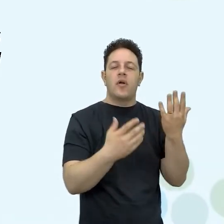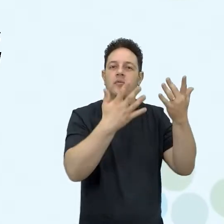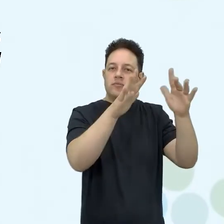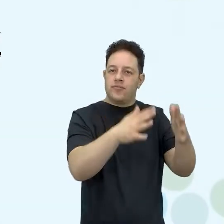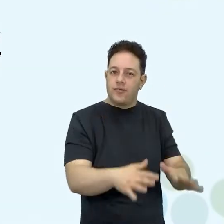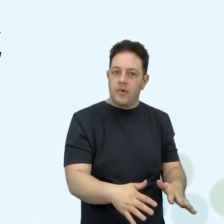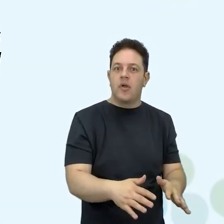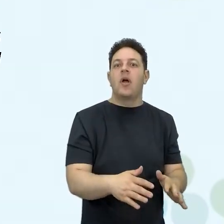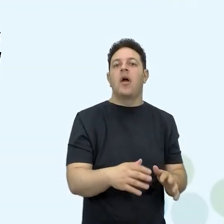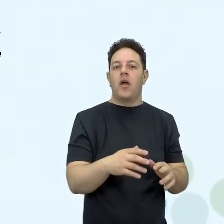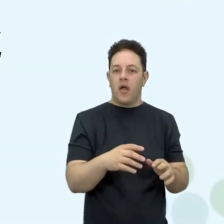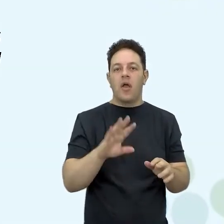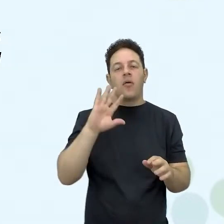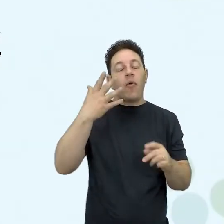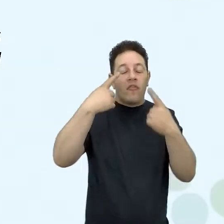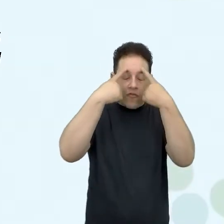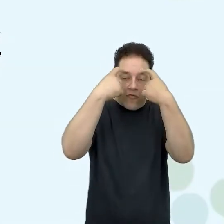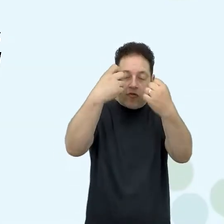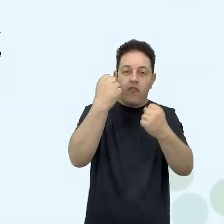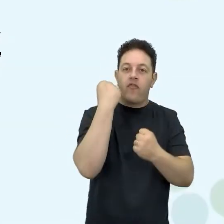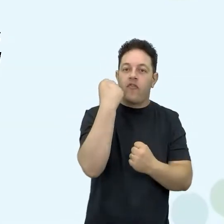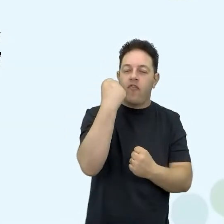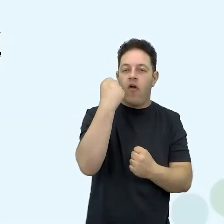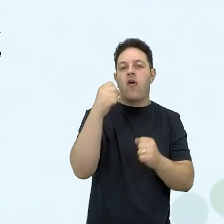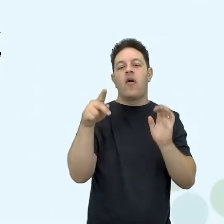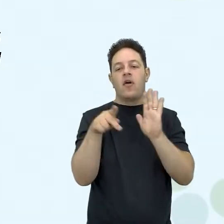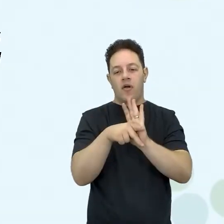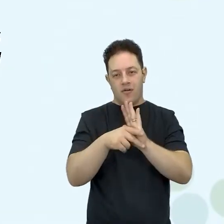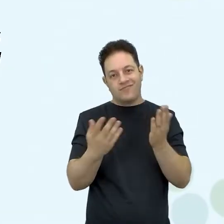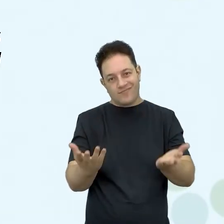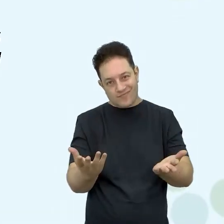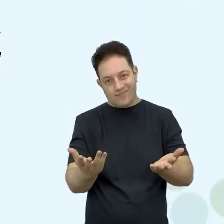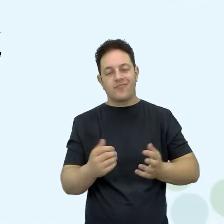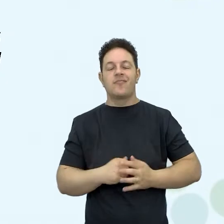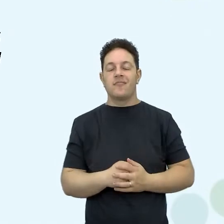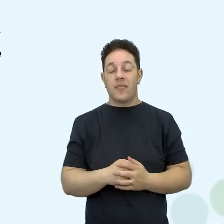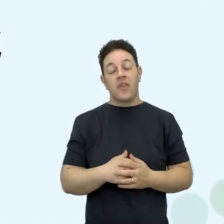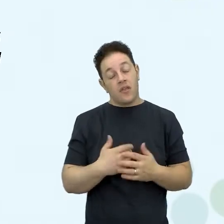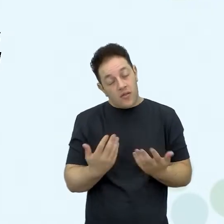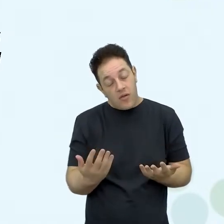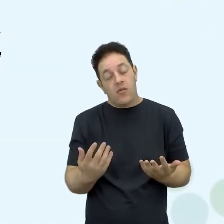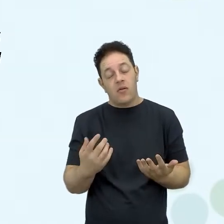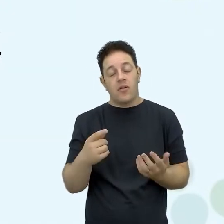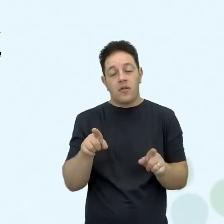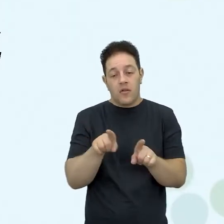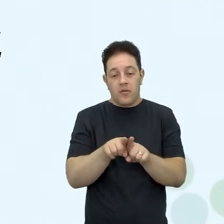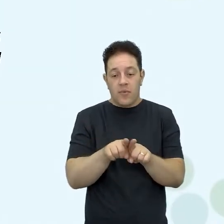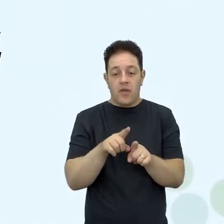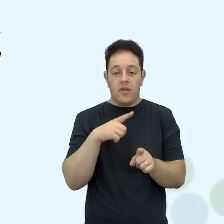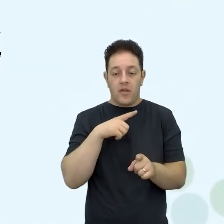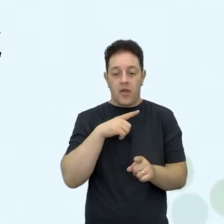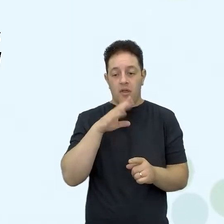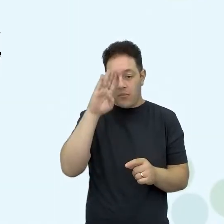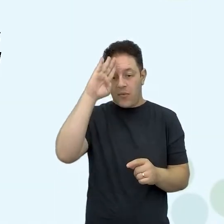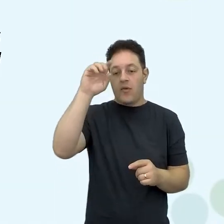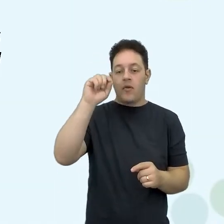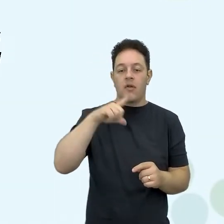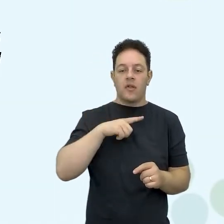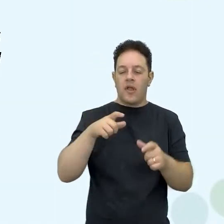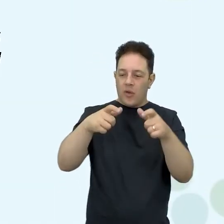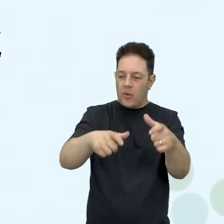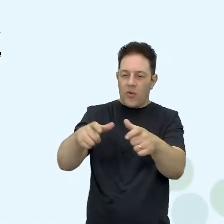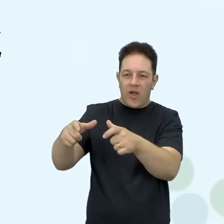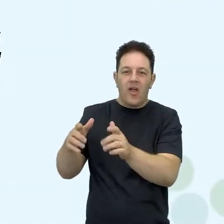pública da violência, né, sobretudo tendo como locus as